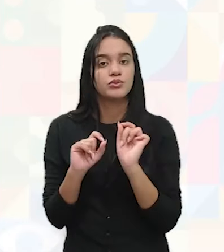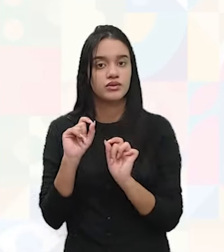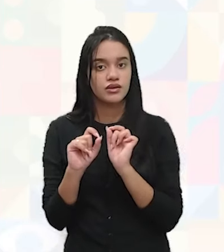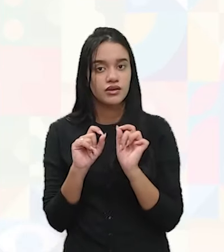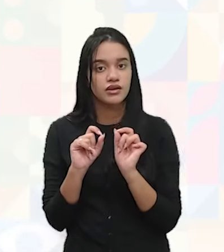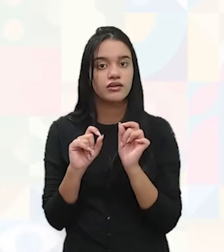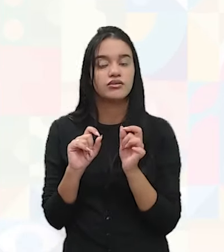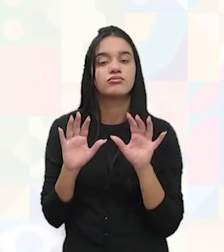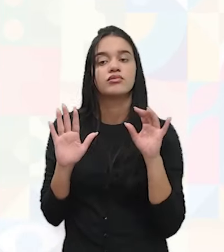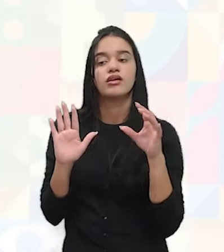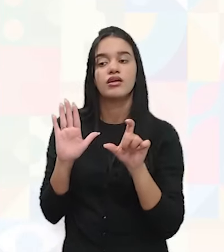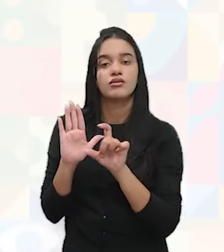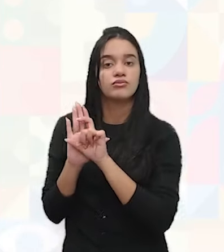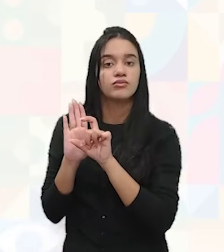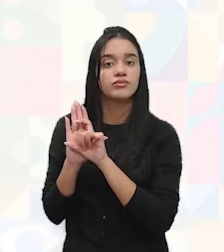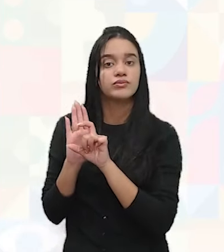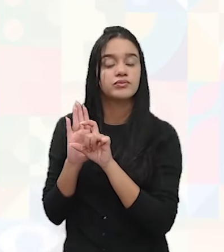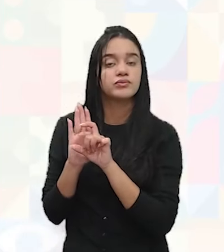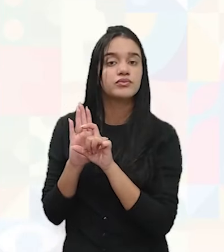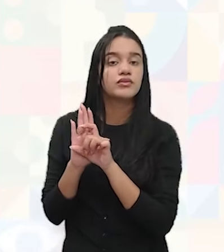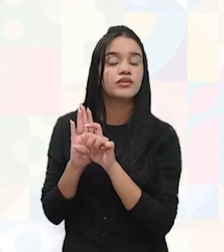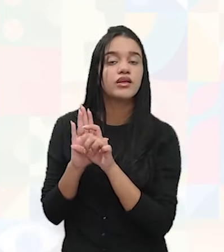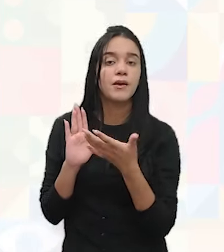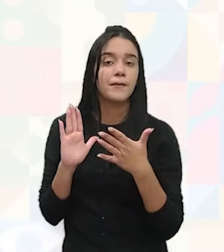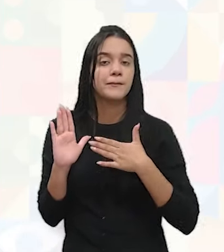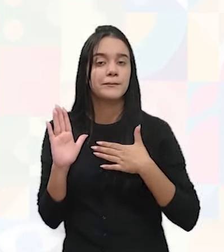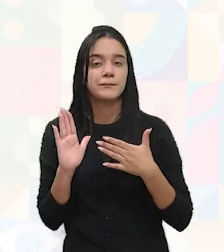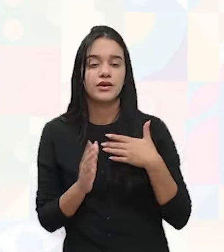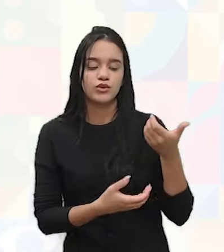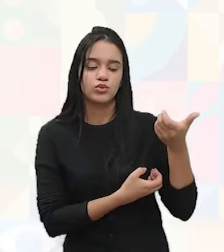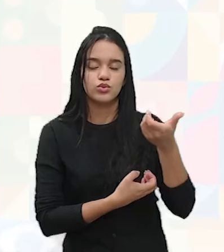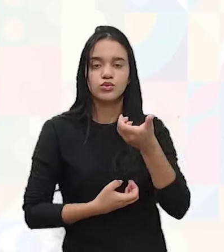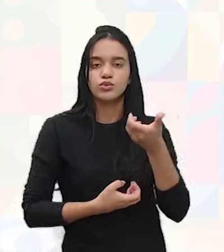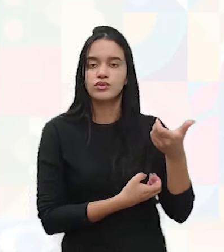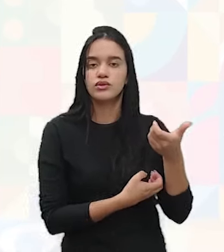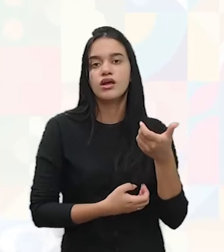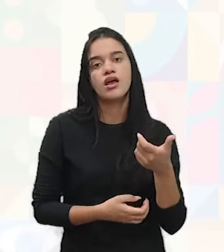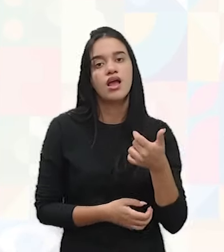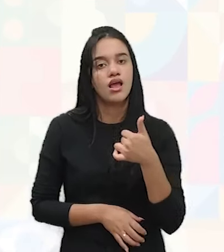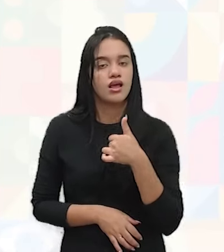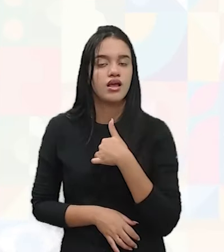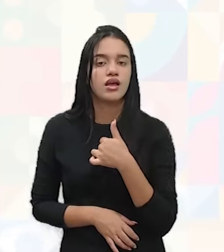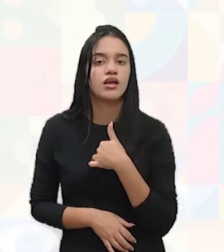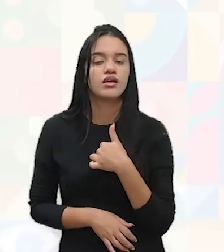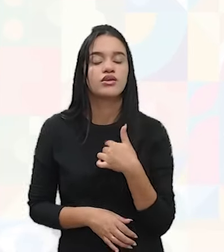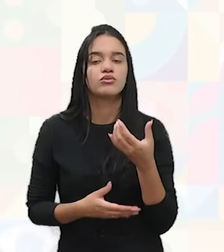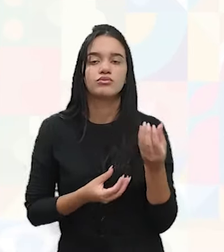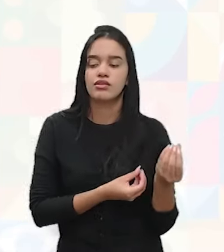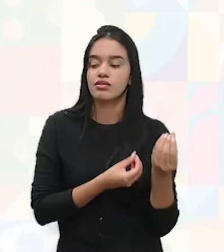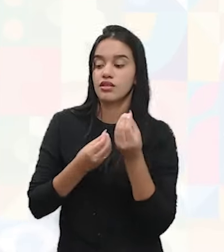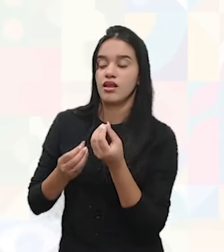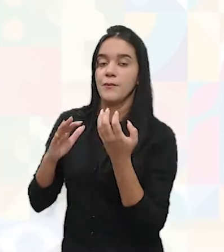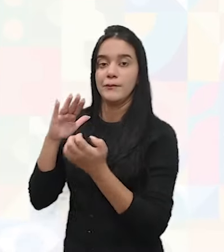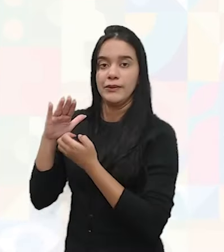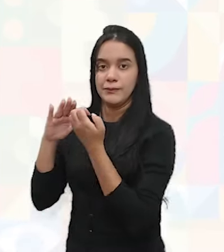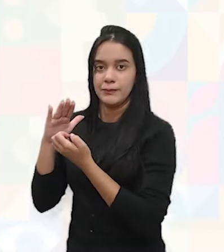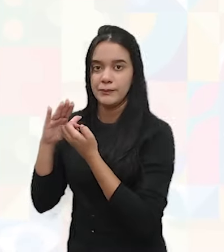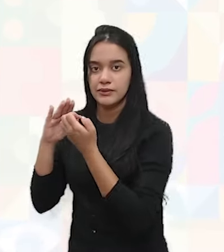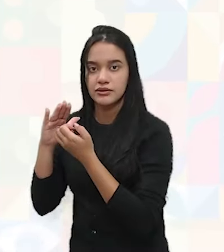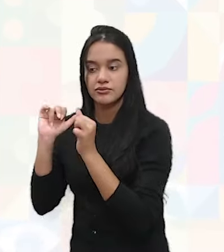do imetro O que é o teste hidrostático o meu extintor de incêndio quando eu forneço ele quando eu entrego pra empresa que vai realizar a